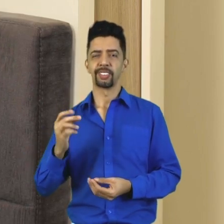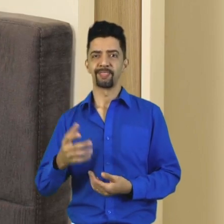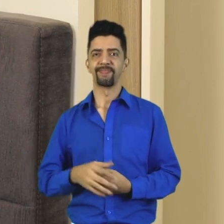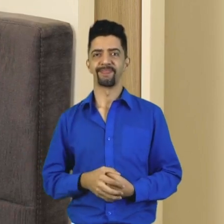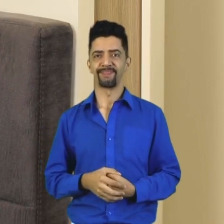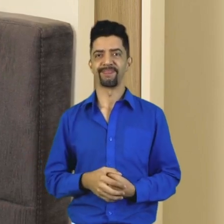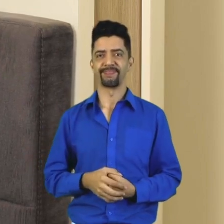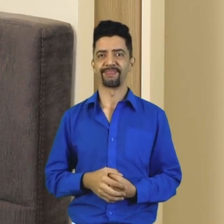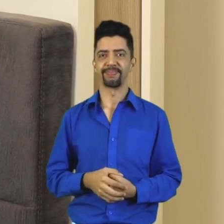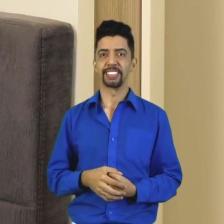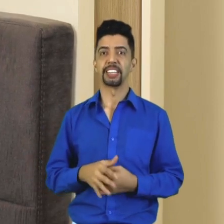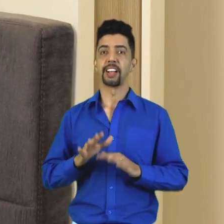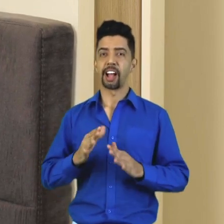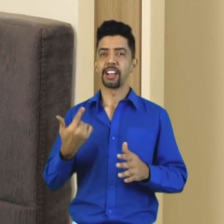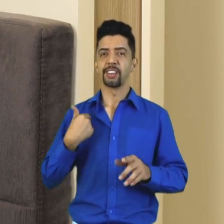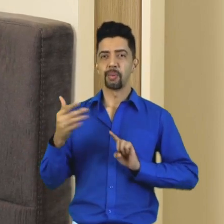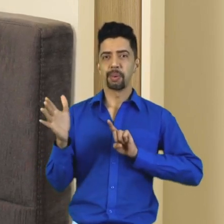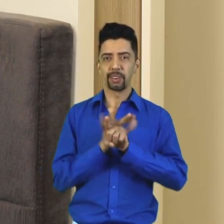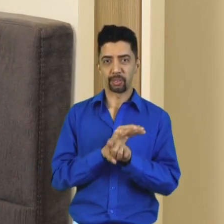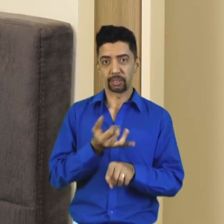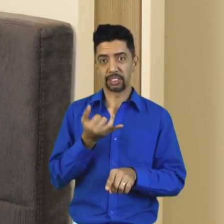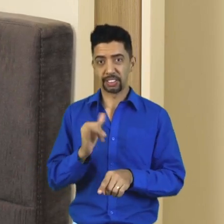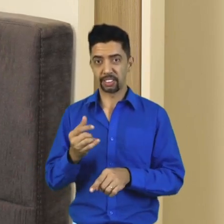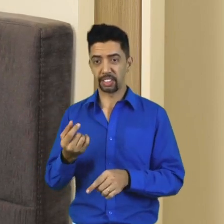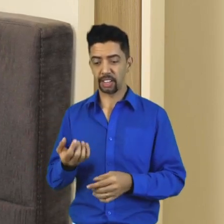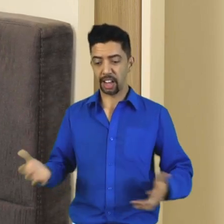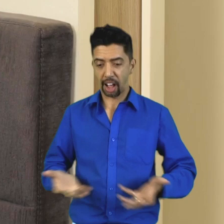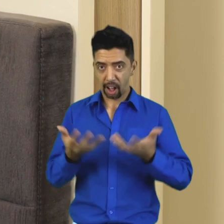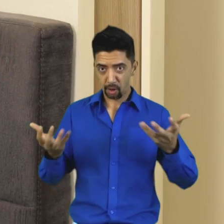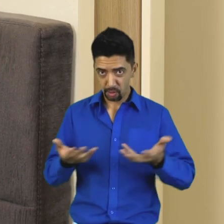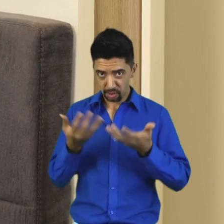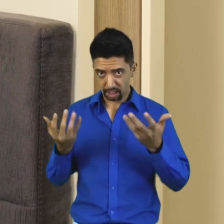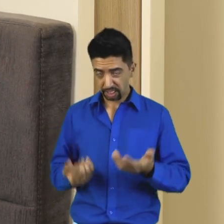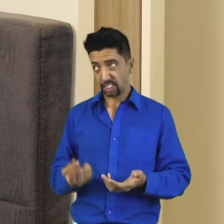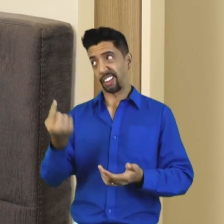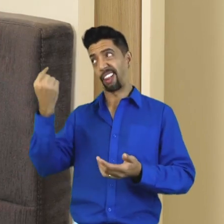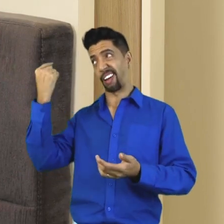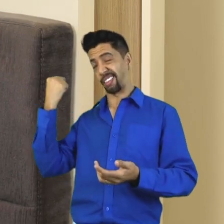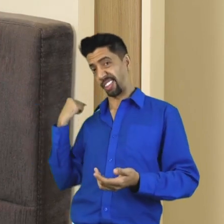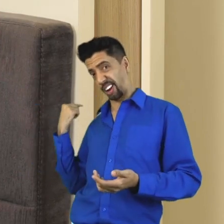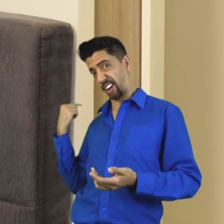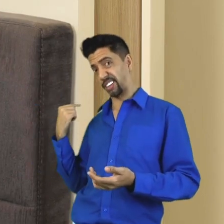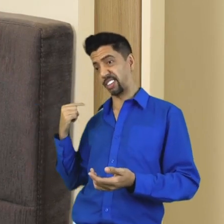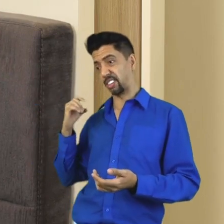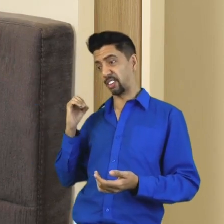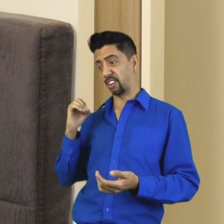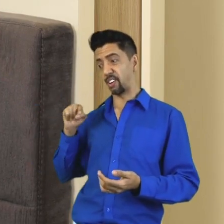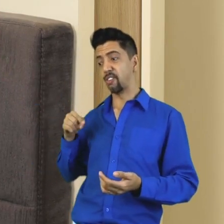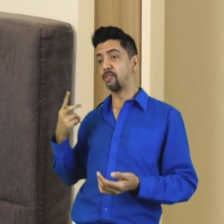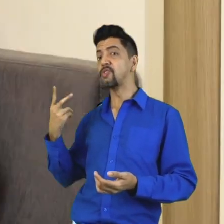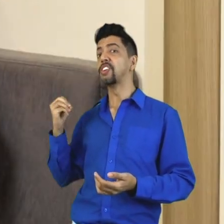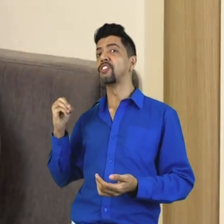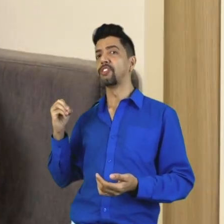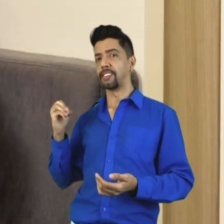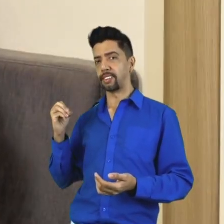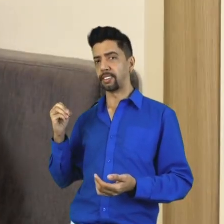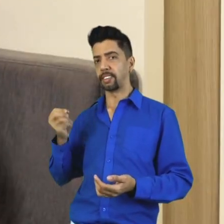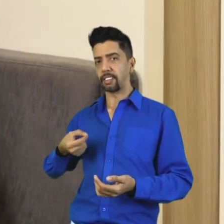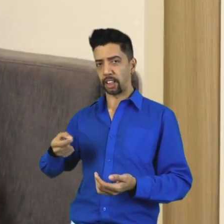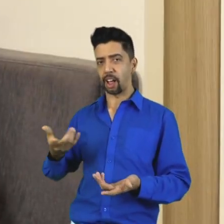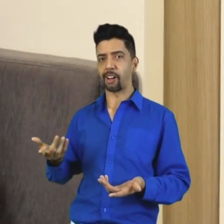você. Se cresceu 80% o preço daquele pé de alface,